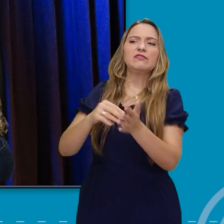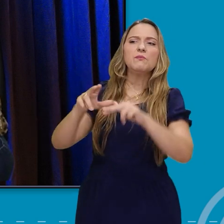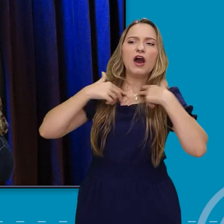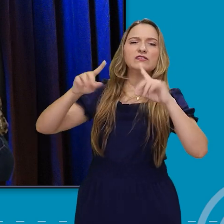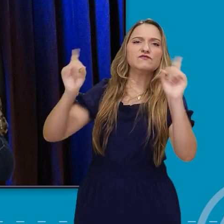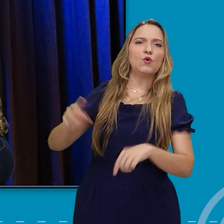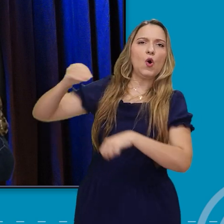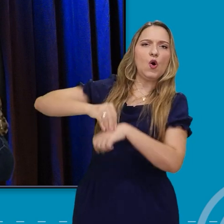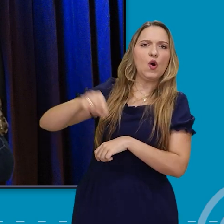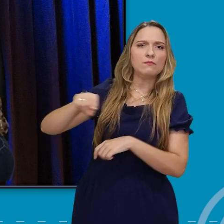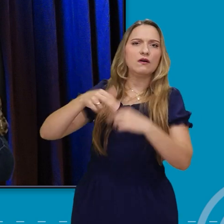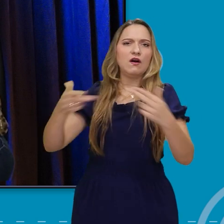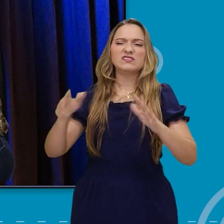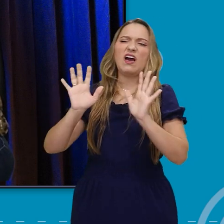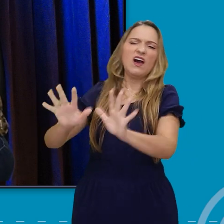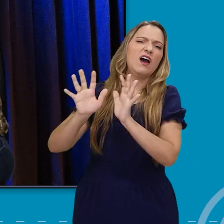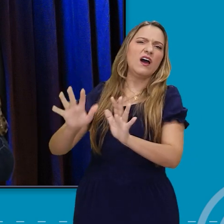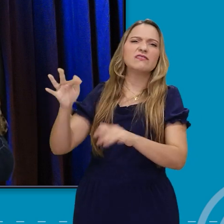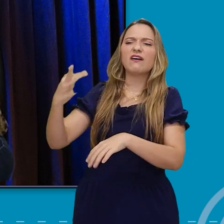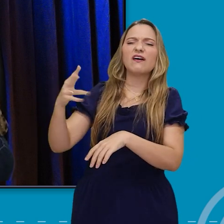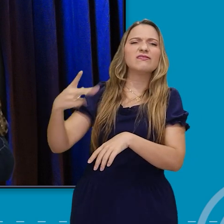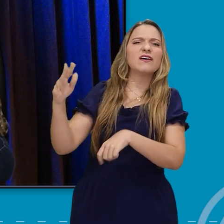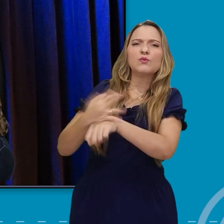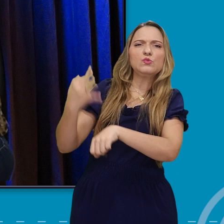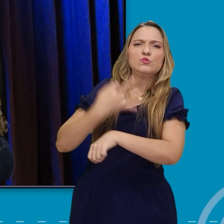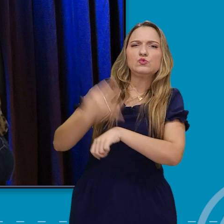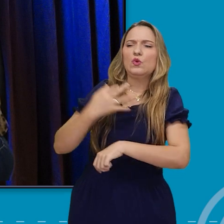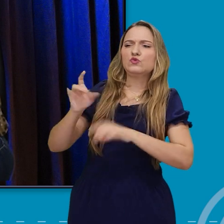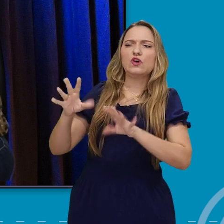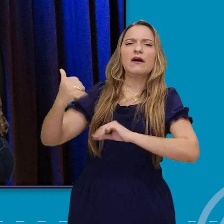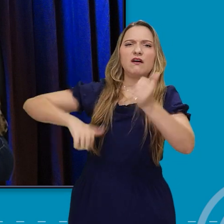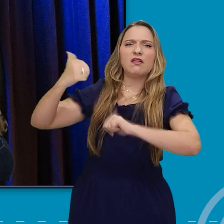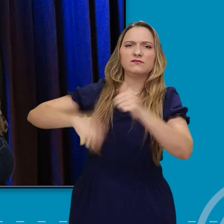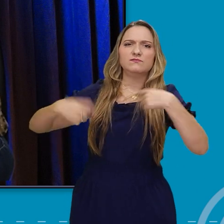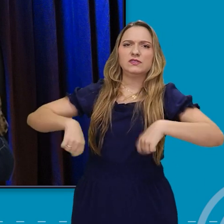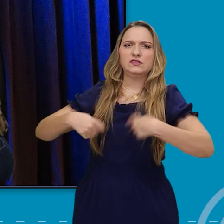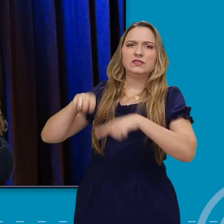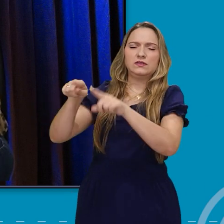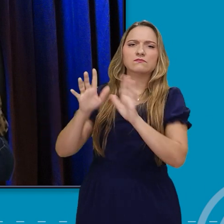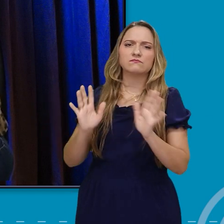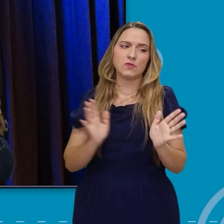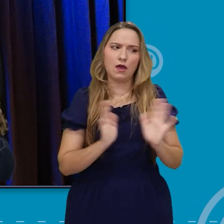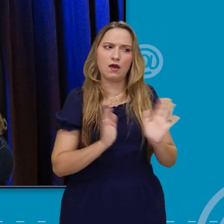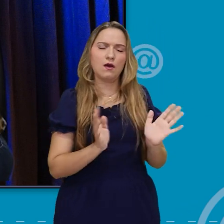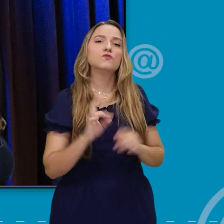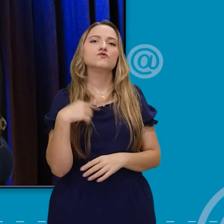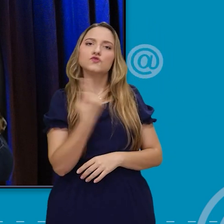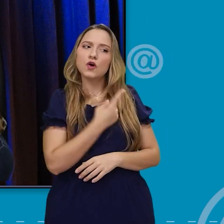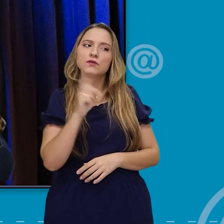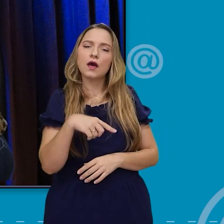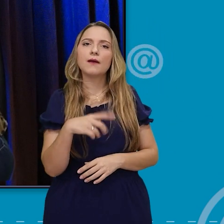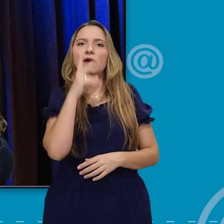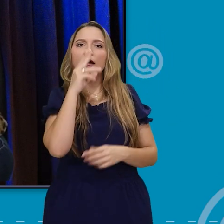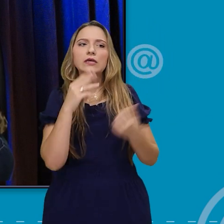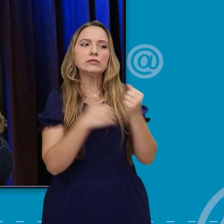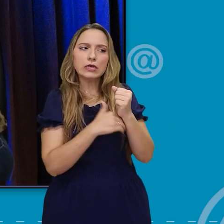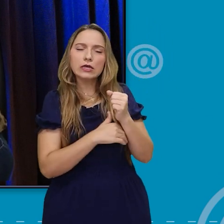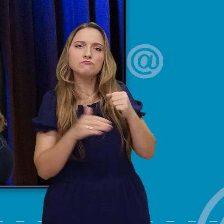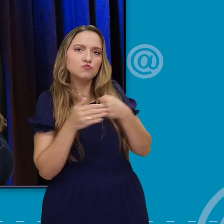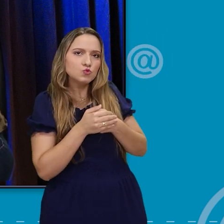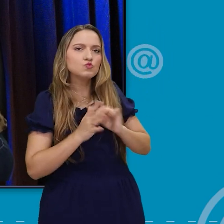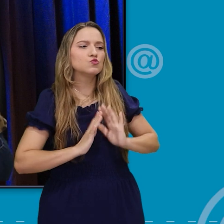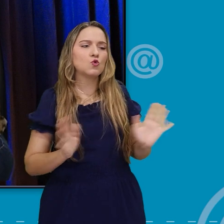aquele menino, não, ele é assim mesmo, custoso, está fazendo avaliação. Sim. Né, esse tipo de coisa não tem que A gente procura fazer a maior descrição possível